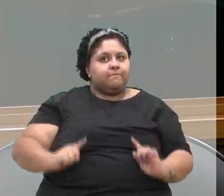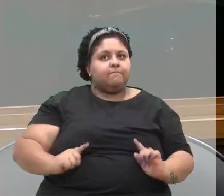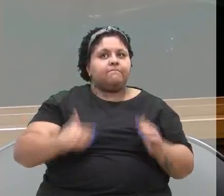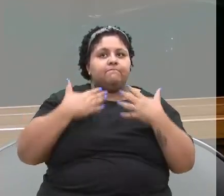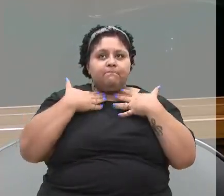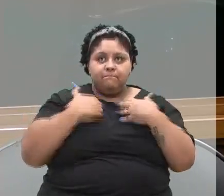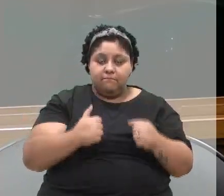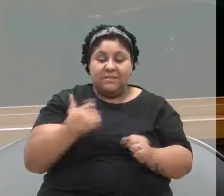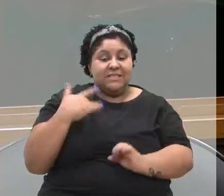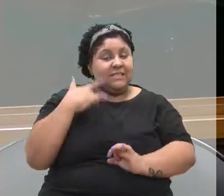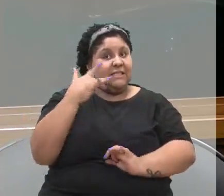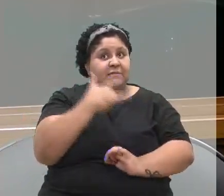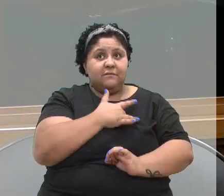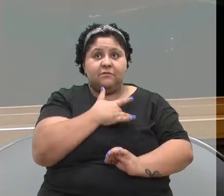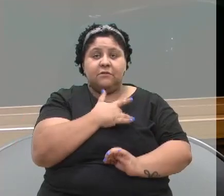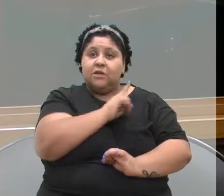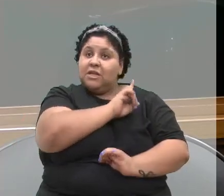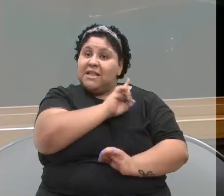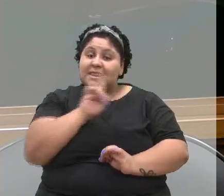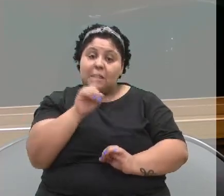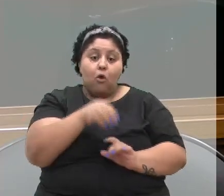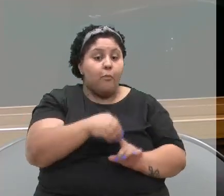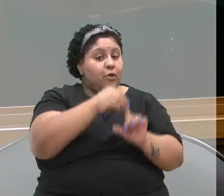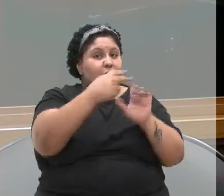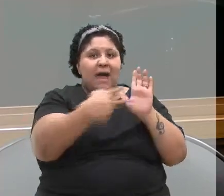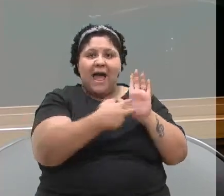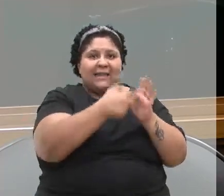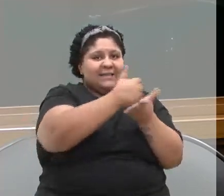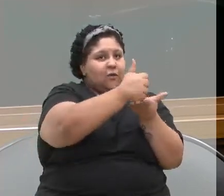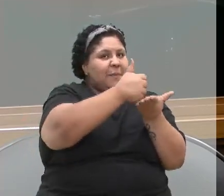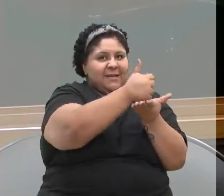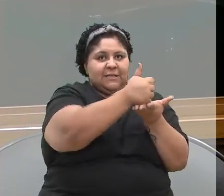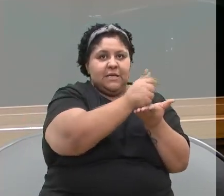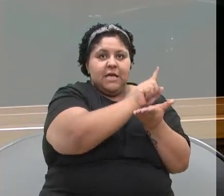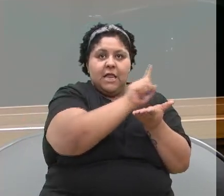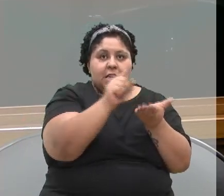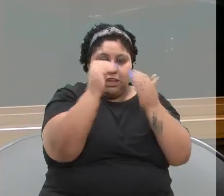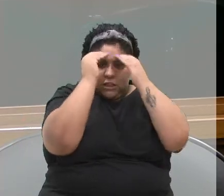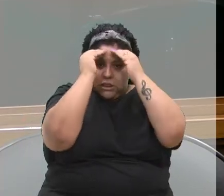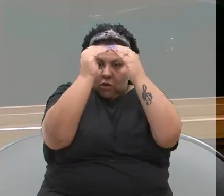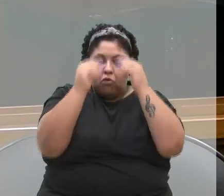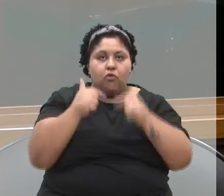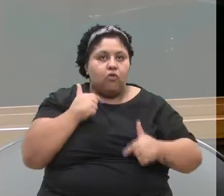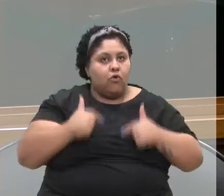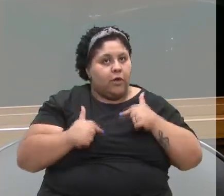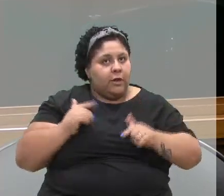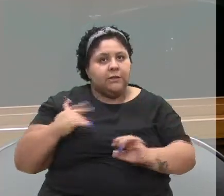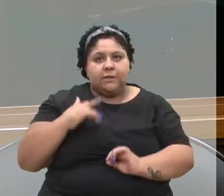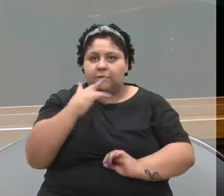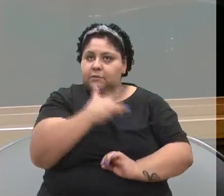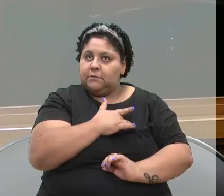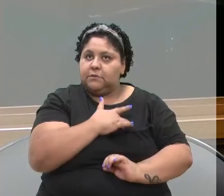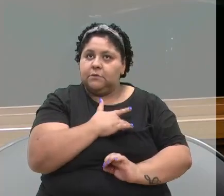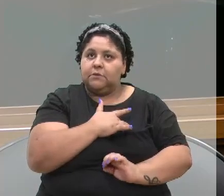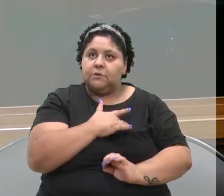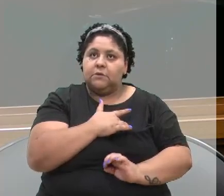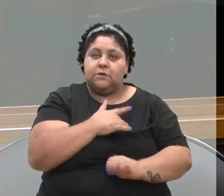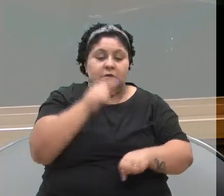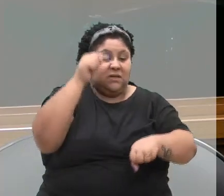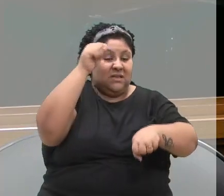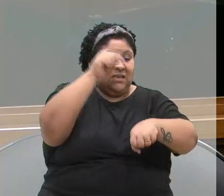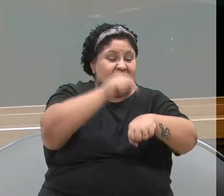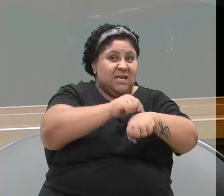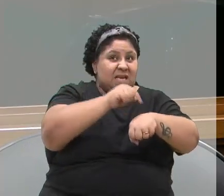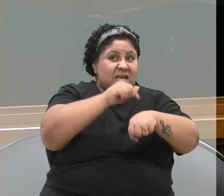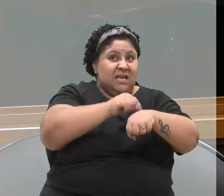Municipal da Saúde não prioriza a atenção básica, não respeita os trabalhadores na saúde. Num tempo de